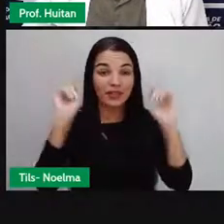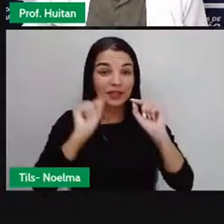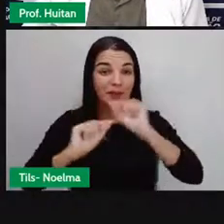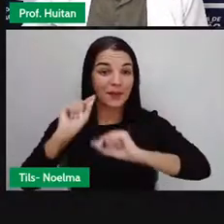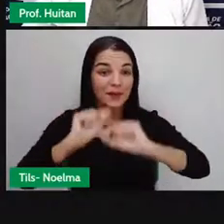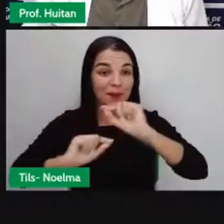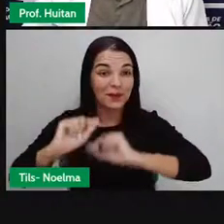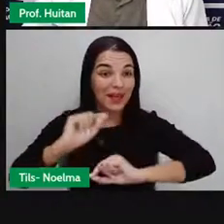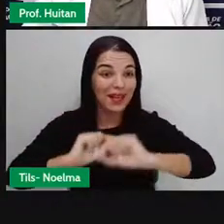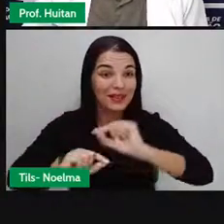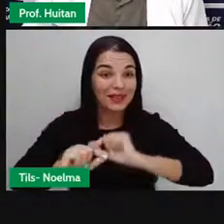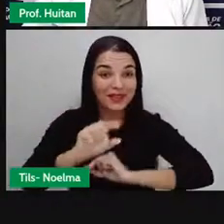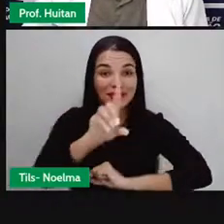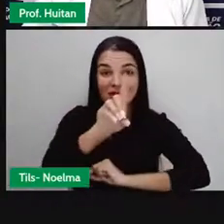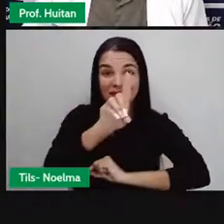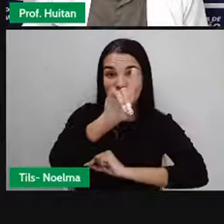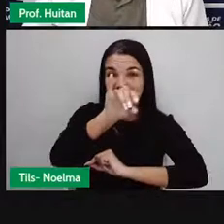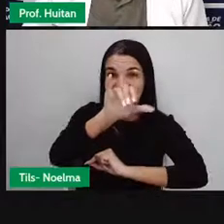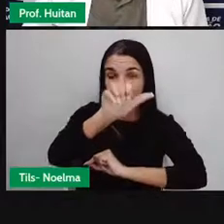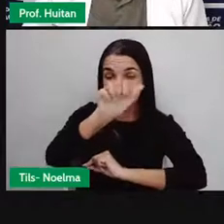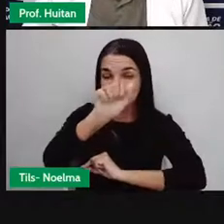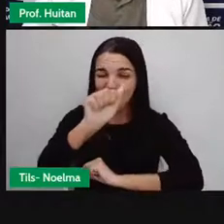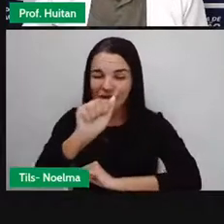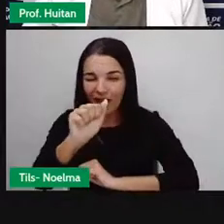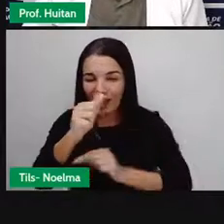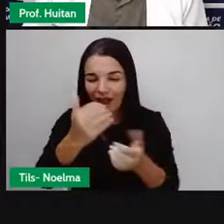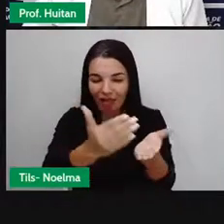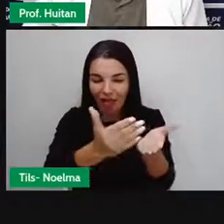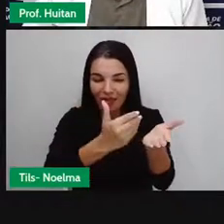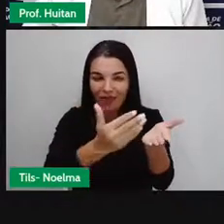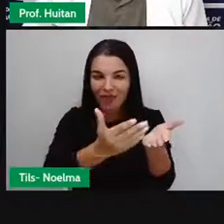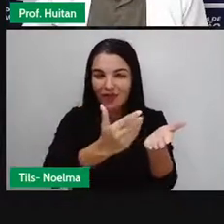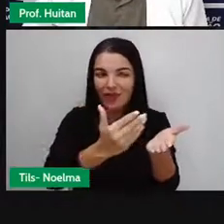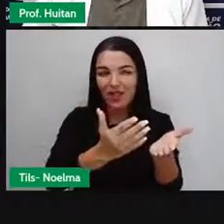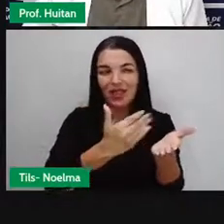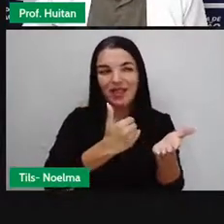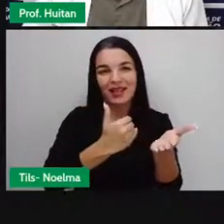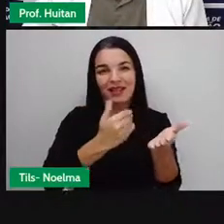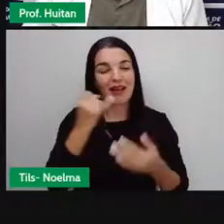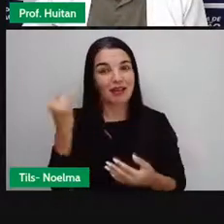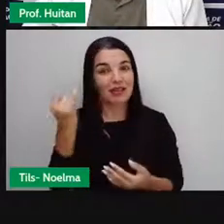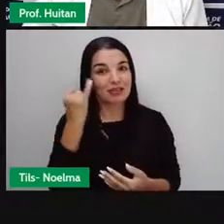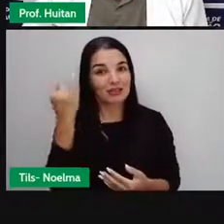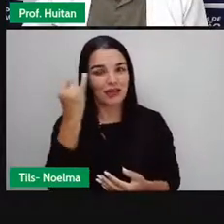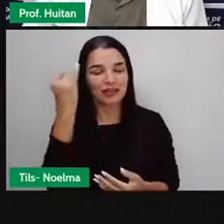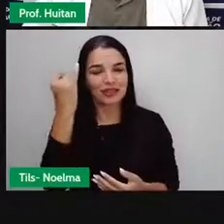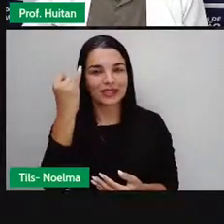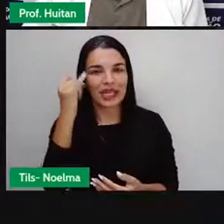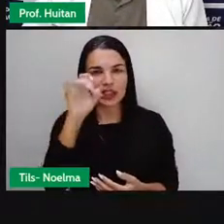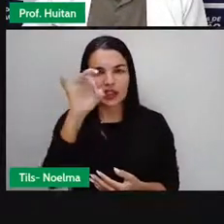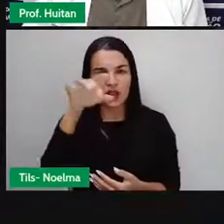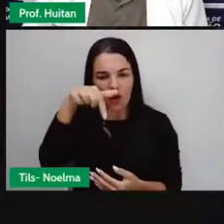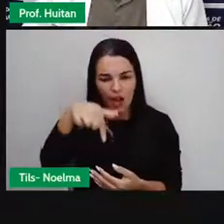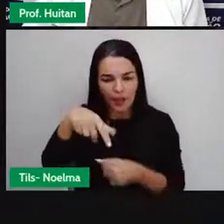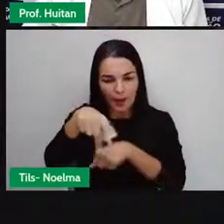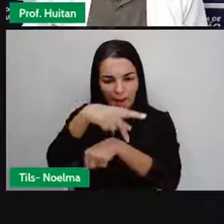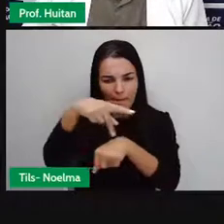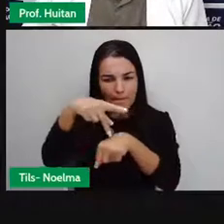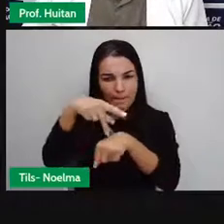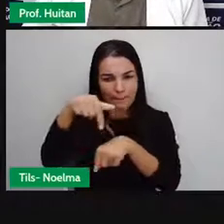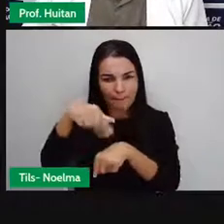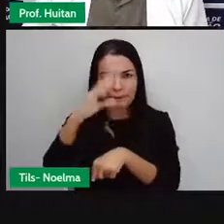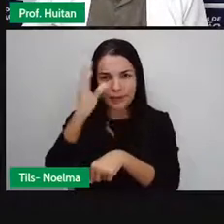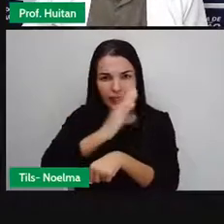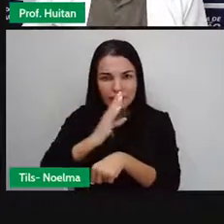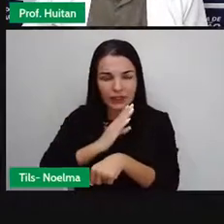especificamente ou mais intensamente a importância do livro, né? Então, não só no Brasil, mas também fora do